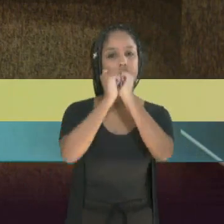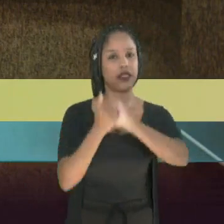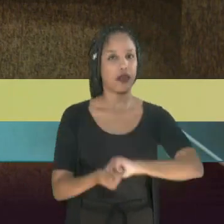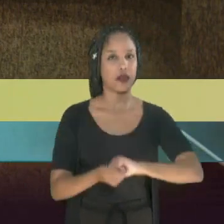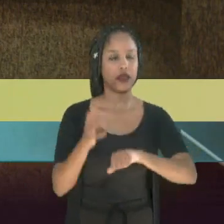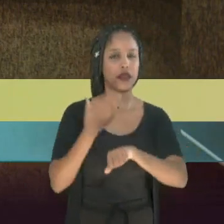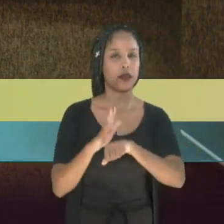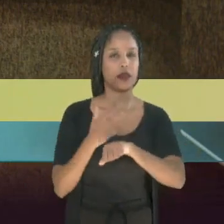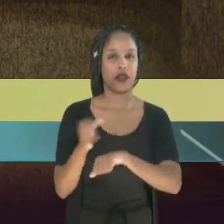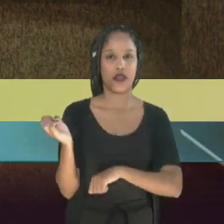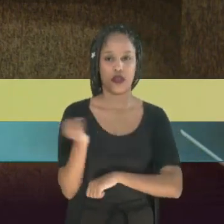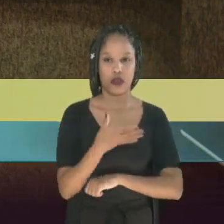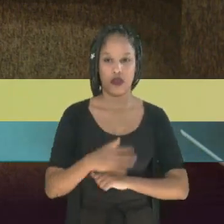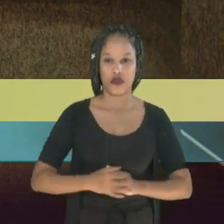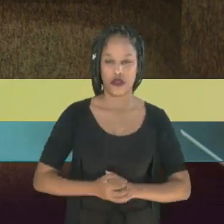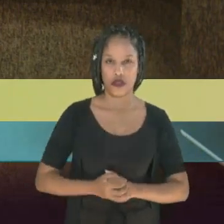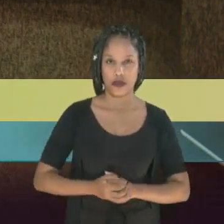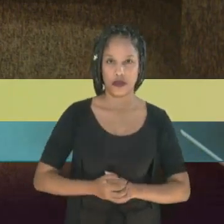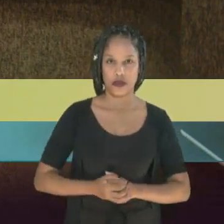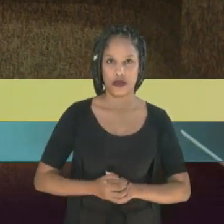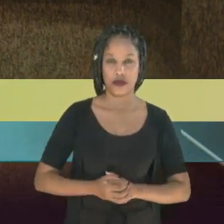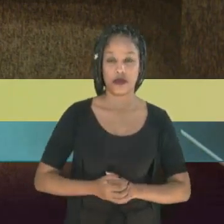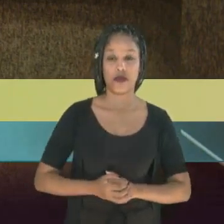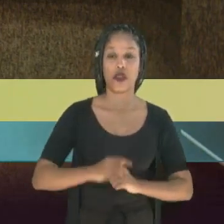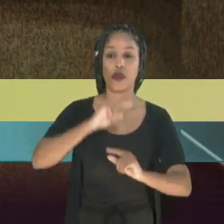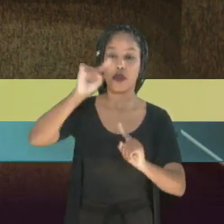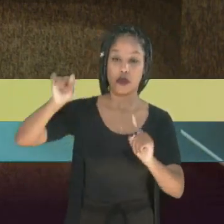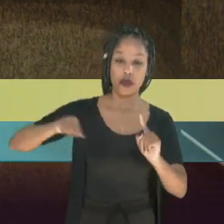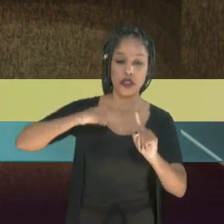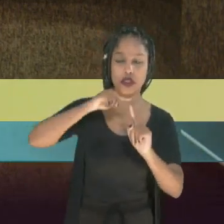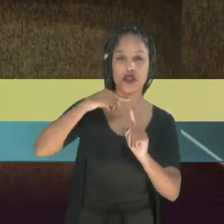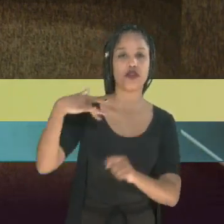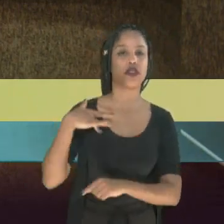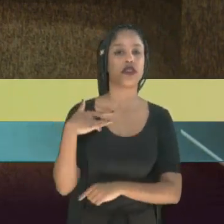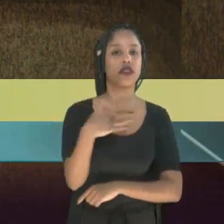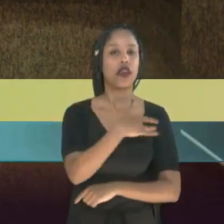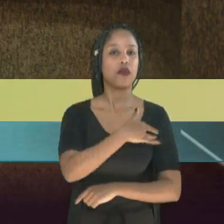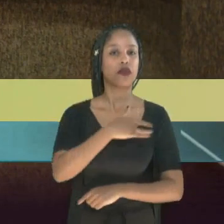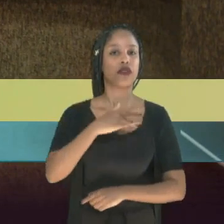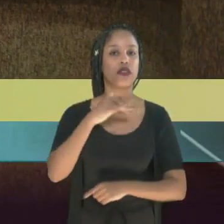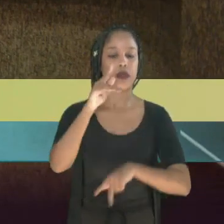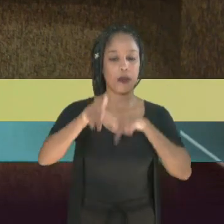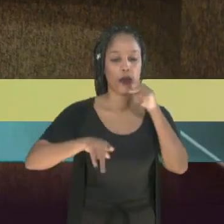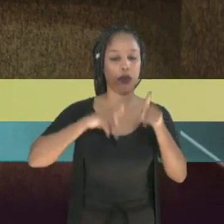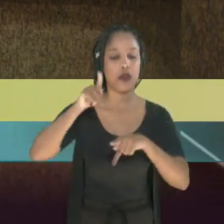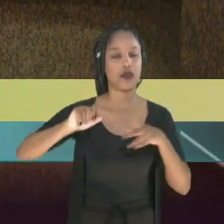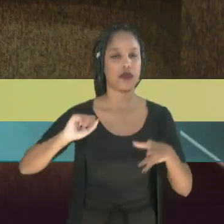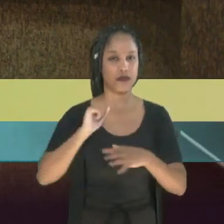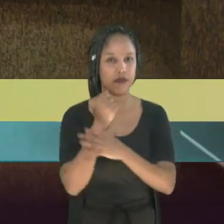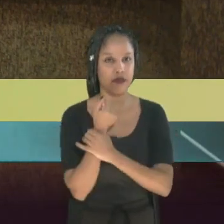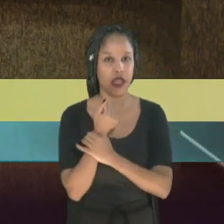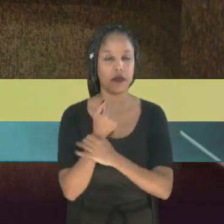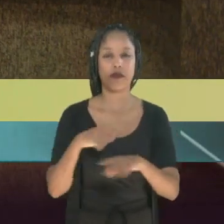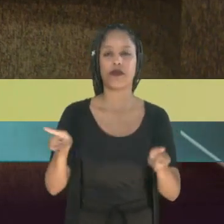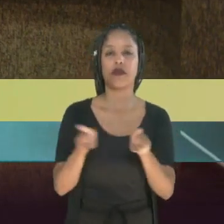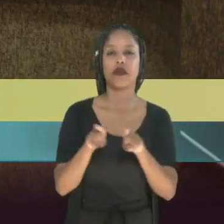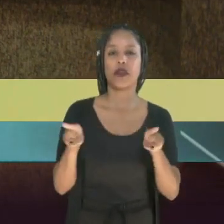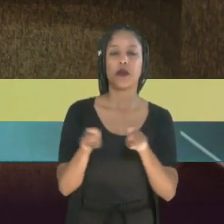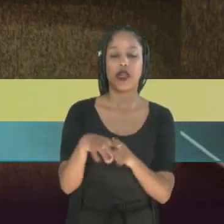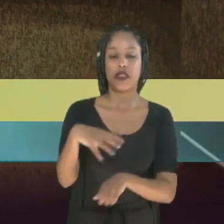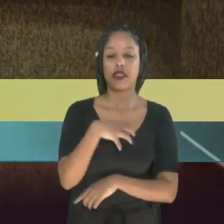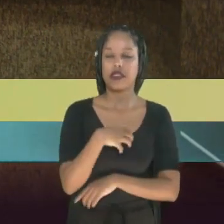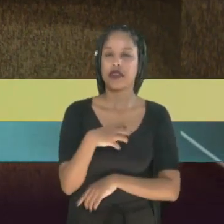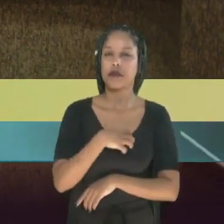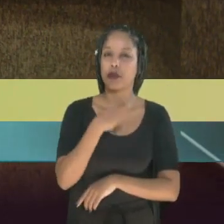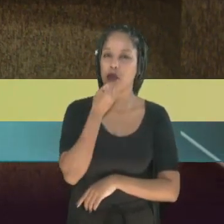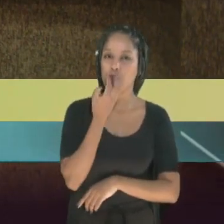realidade. Isso tudo é para garantir a saúde pública e o bem-estar das pessoas e a sustentabilidade do